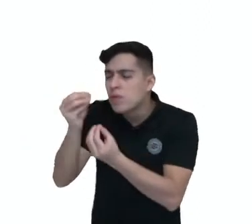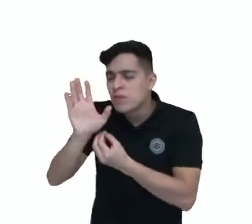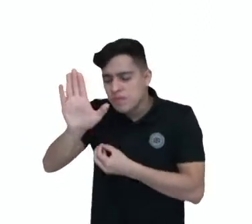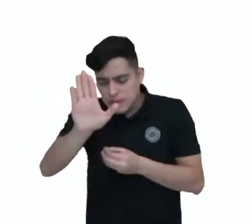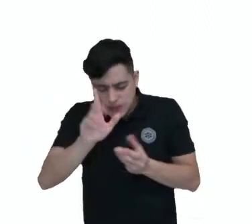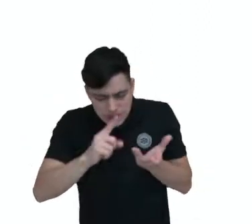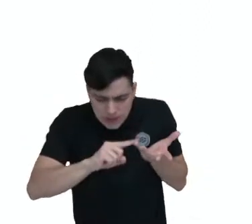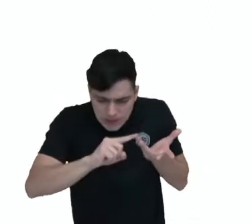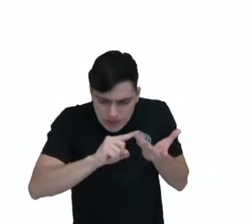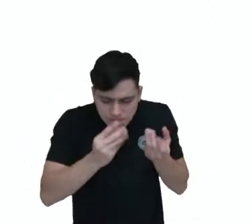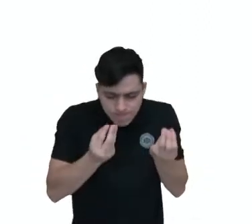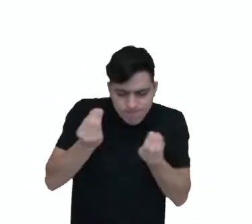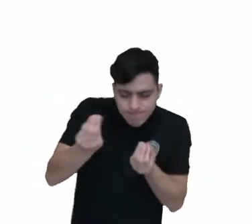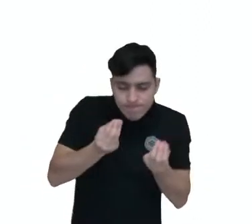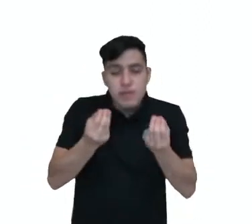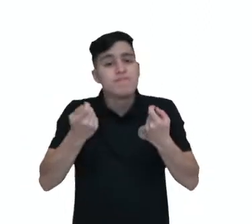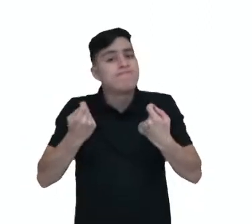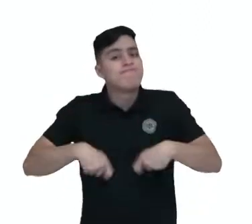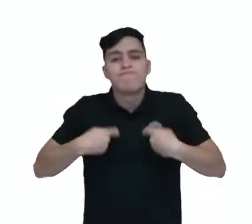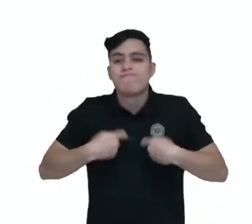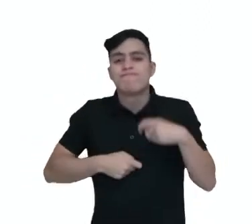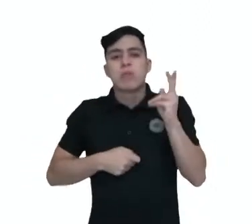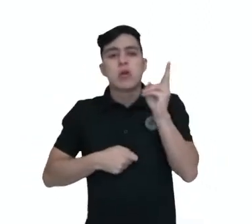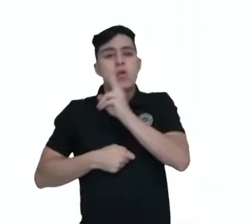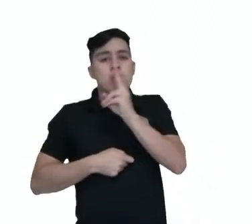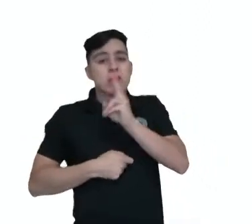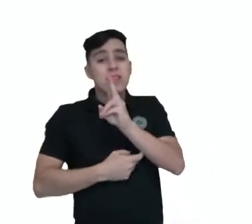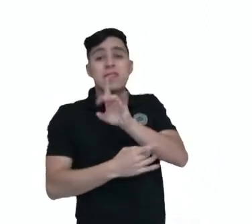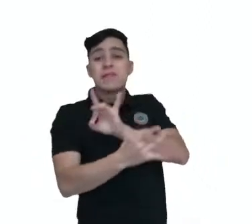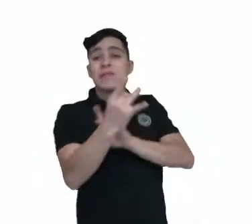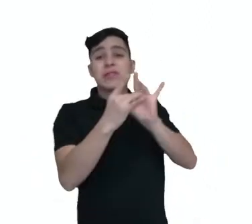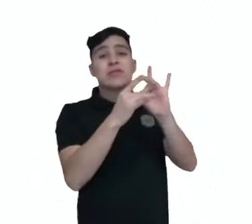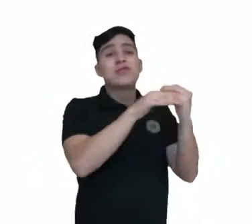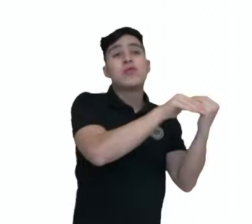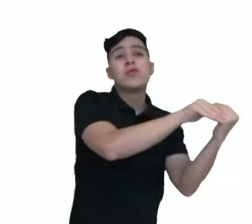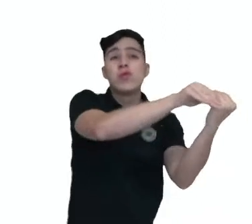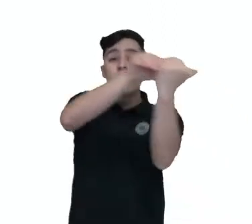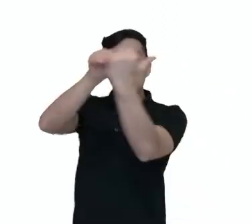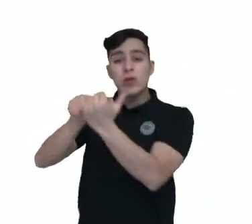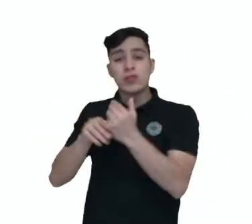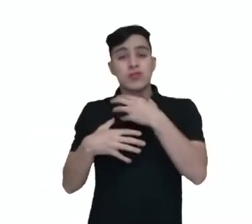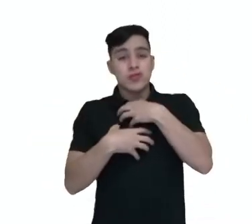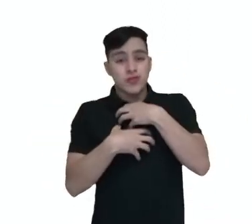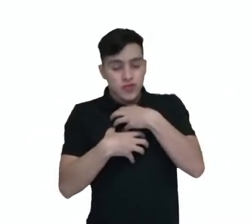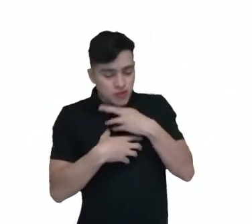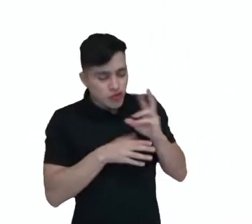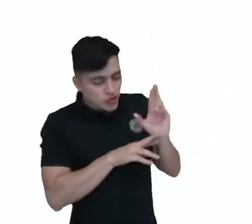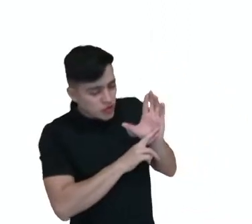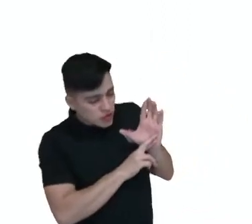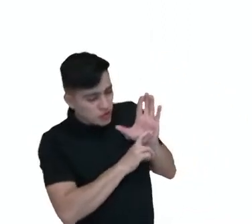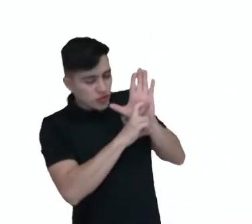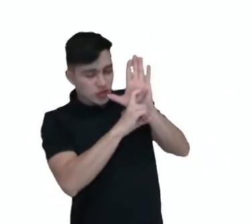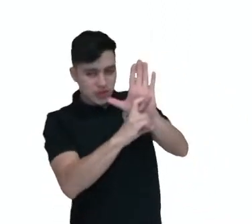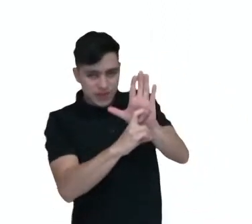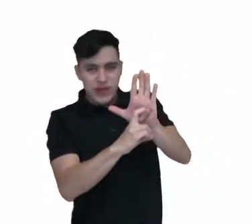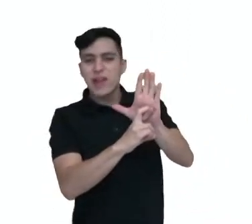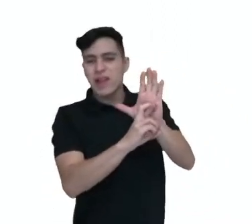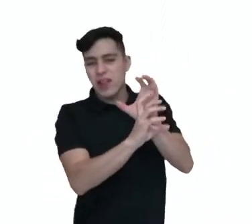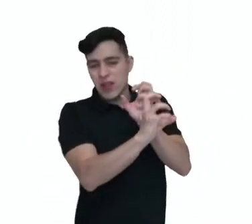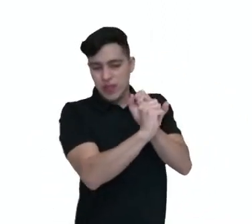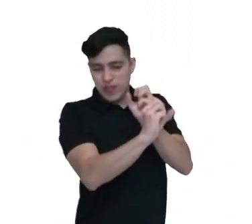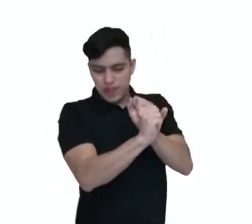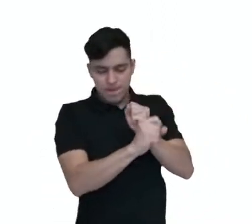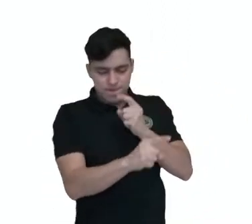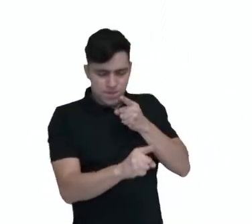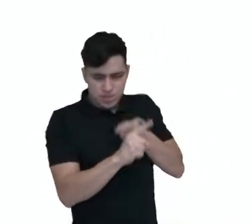medidas precisas era a resposta às dificuldades comerciais. Tendo em vista que as